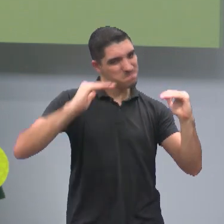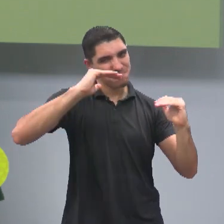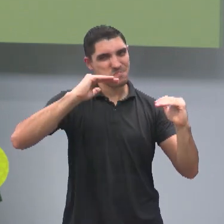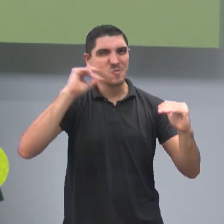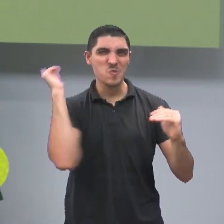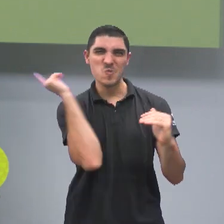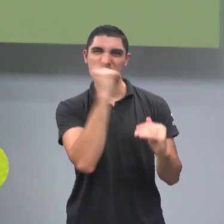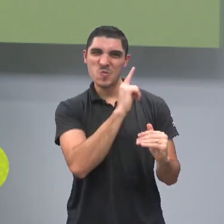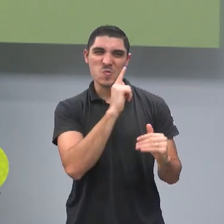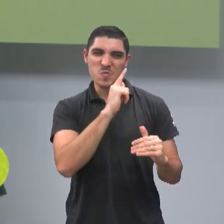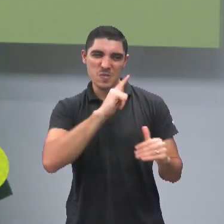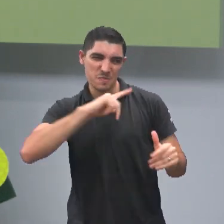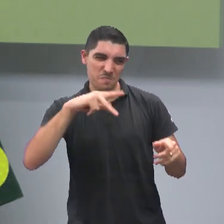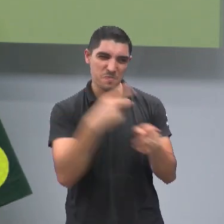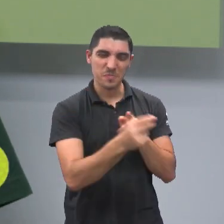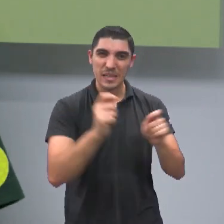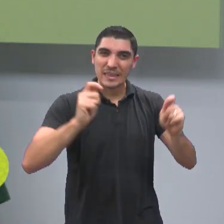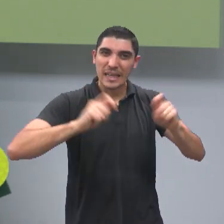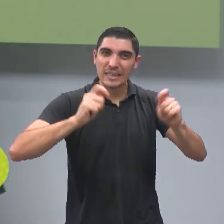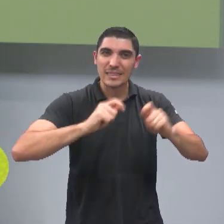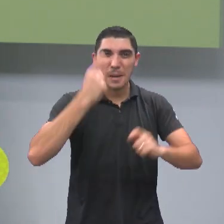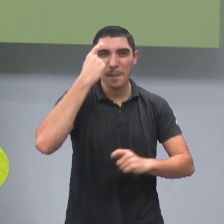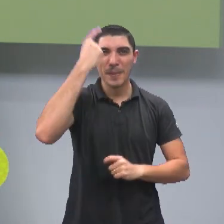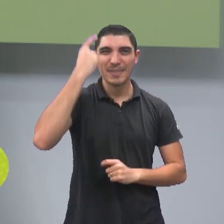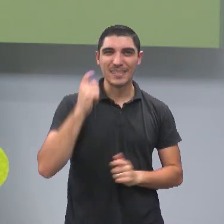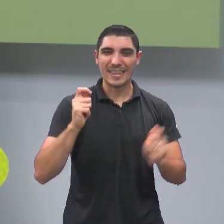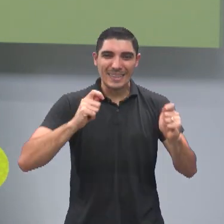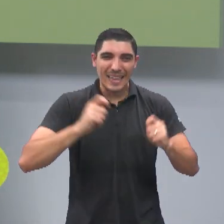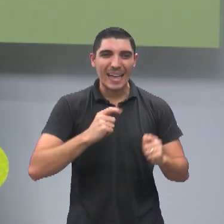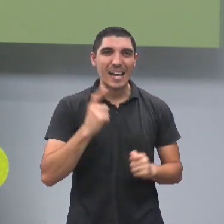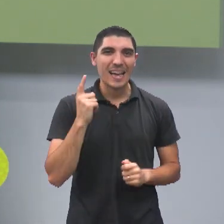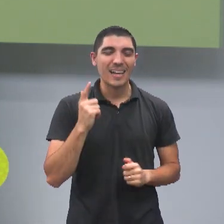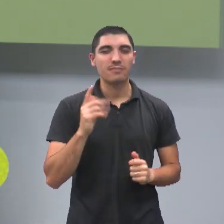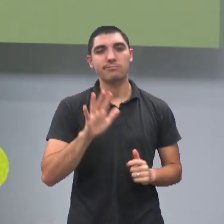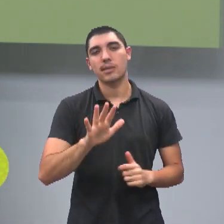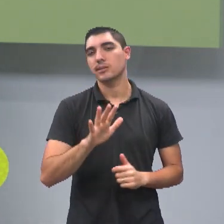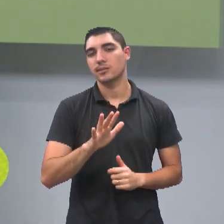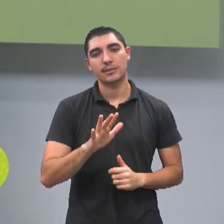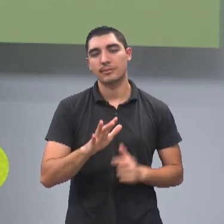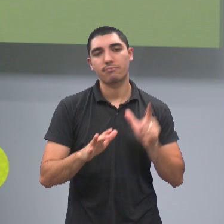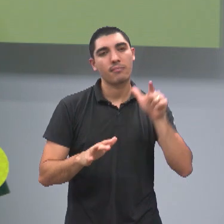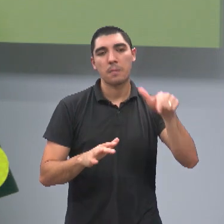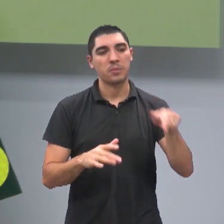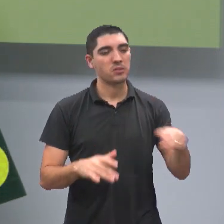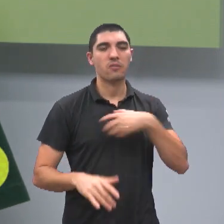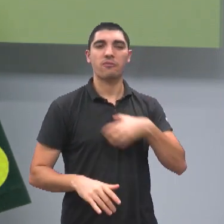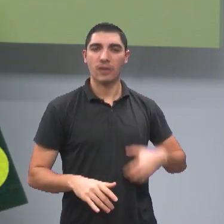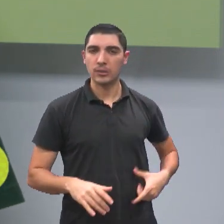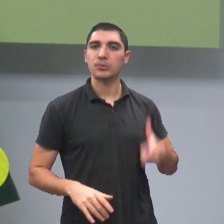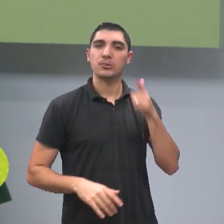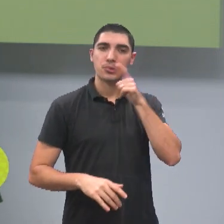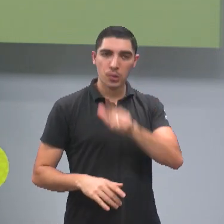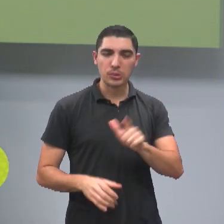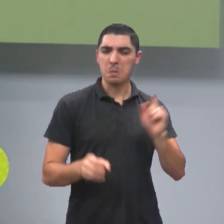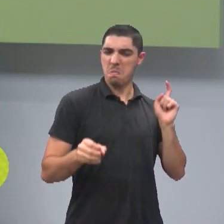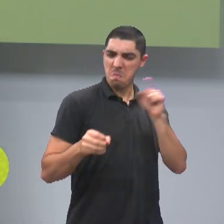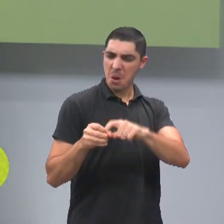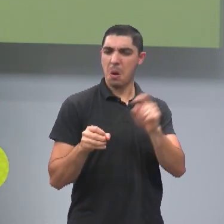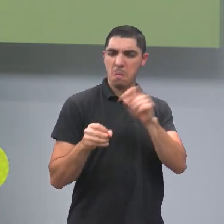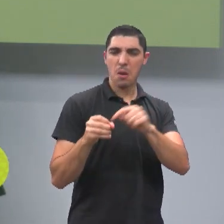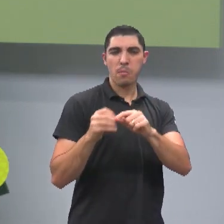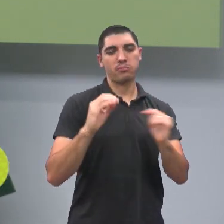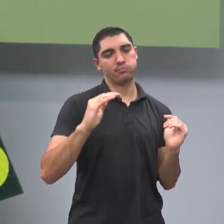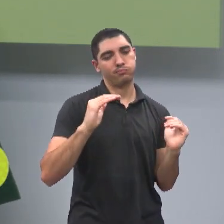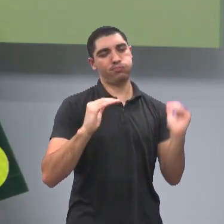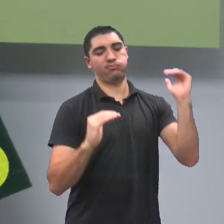para o jogo, né? O começo de uma reação ali, mas acabou que não durou muito e o Vasco novamente voltou a